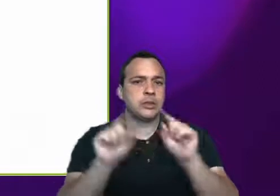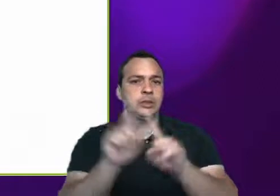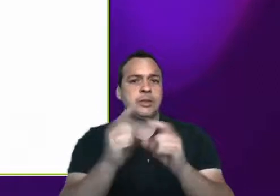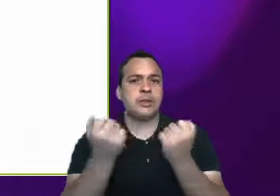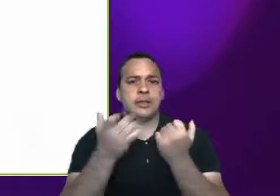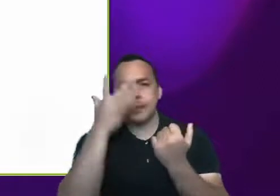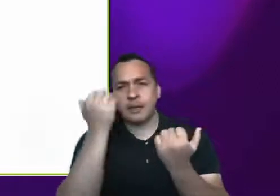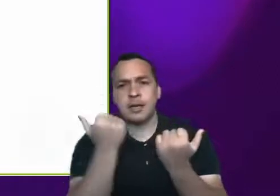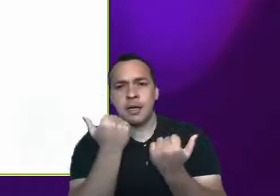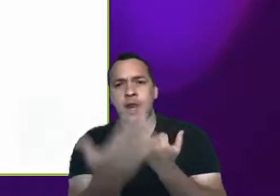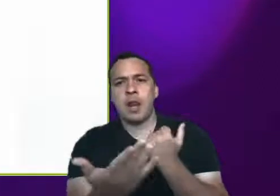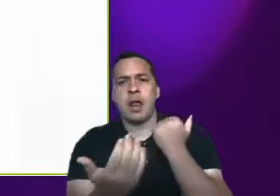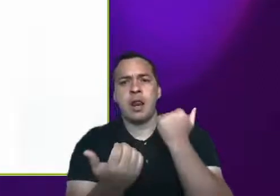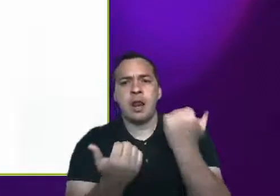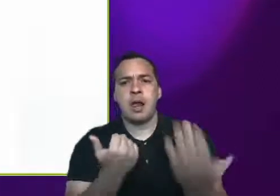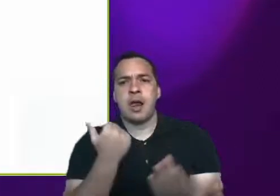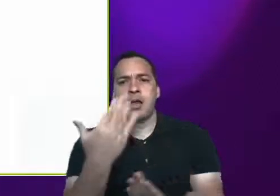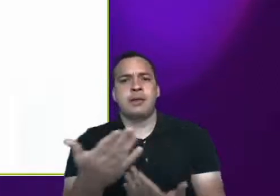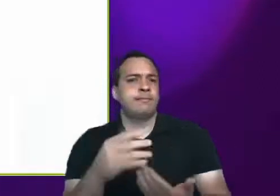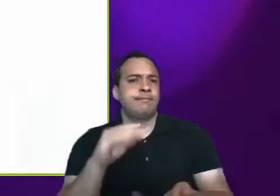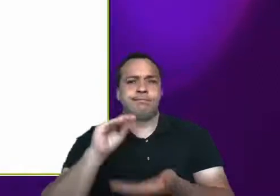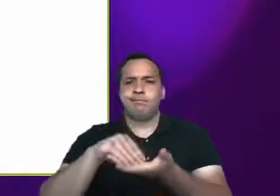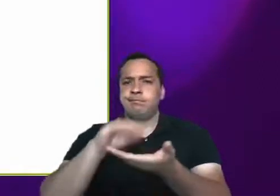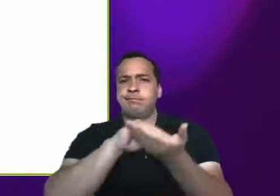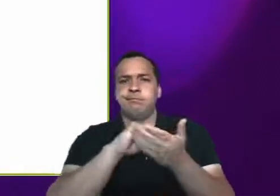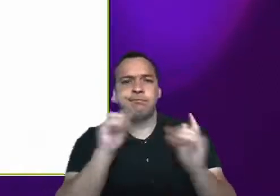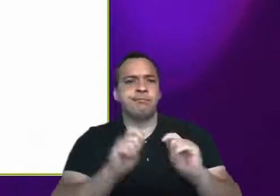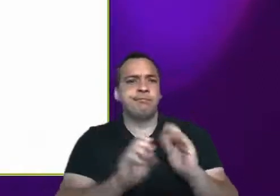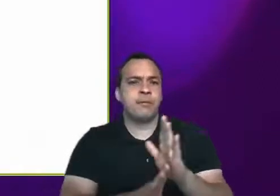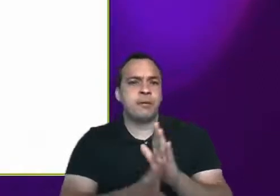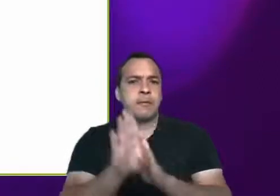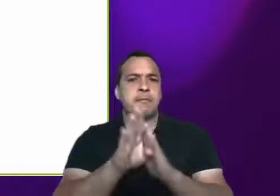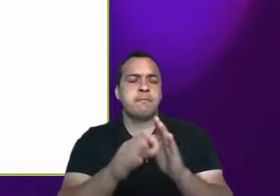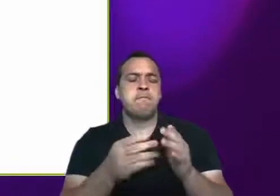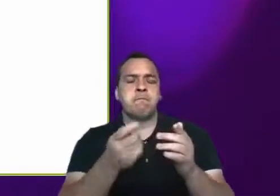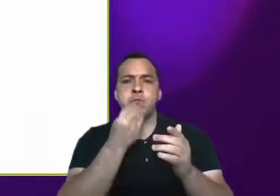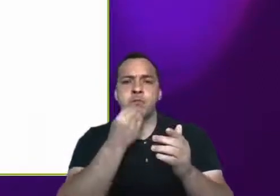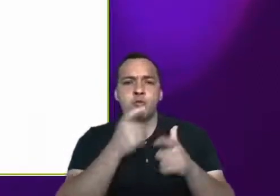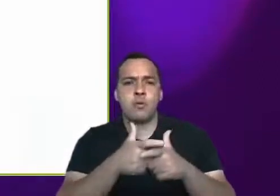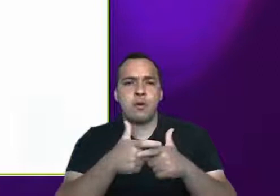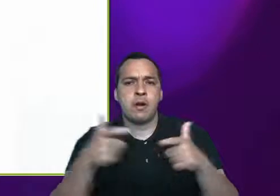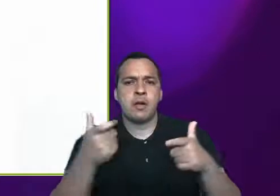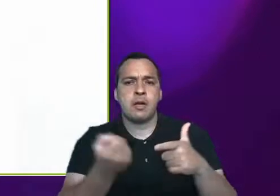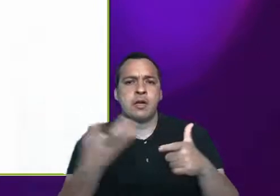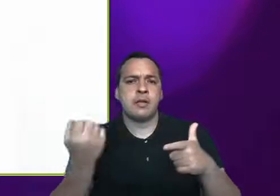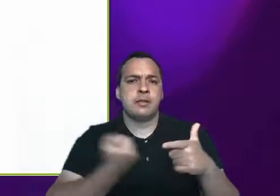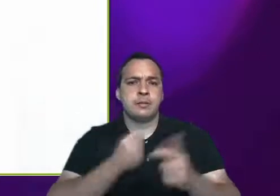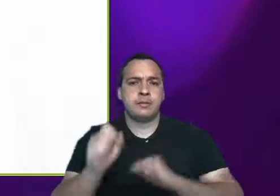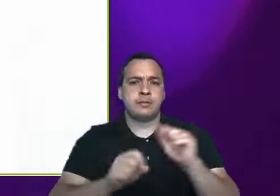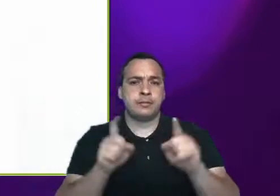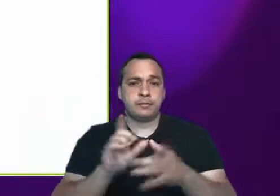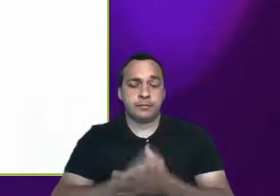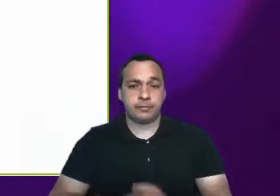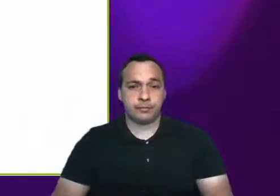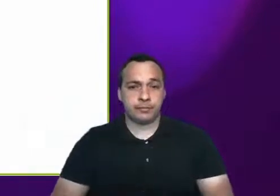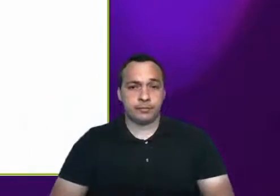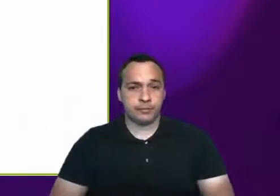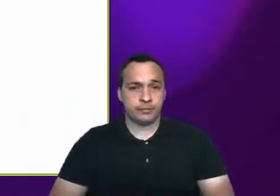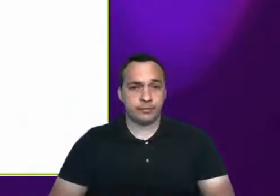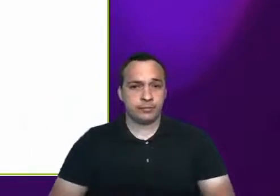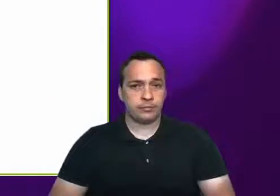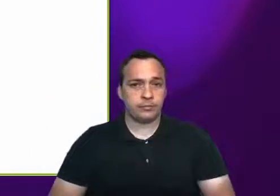acontece cantidad de devido ao tipo de donadores. doadores e a Podemos aumentar quantidade este de pool doadores. Podemos, então, aumentar esse pool las